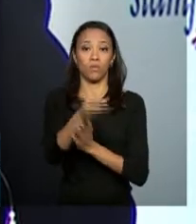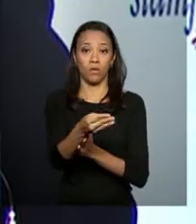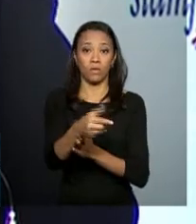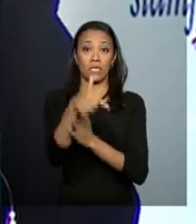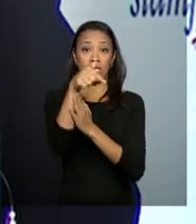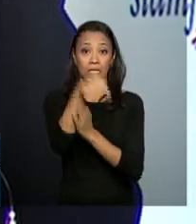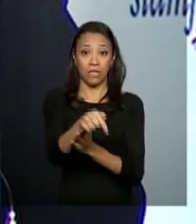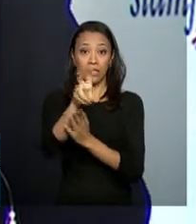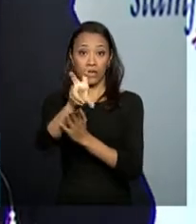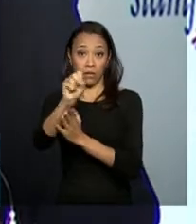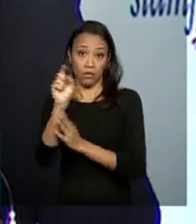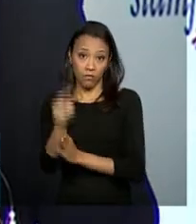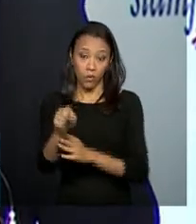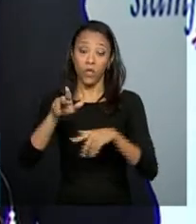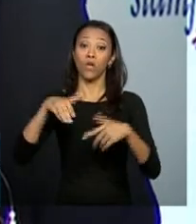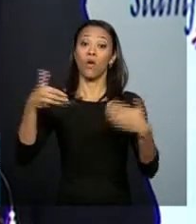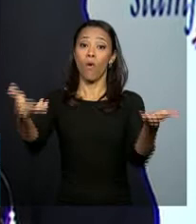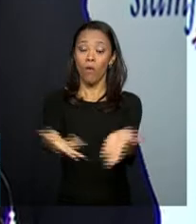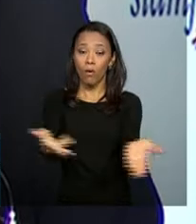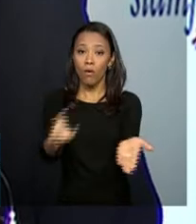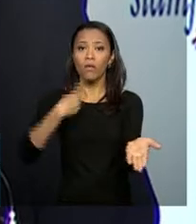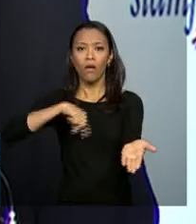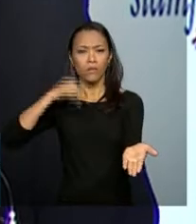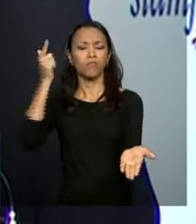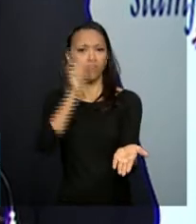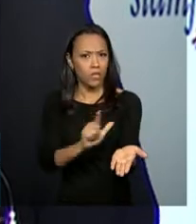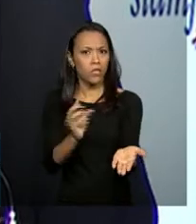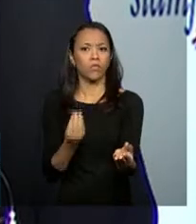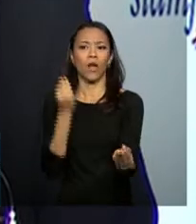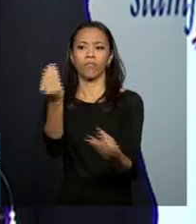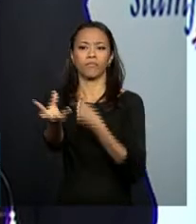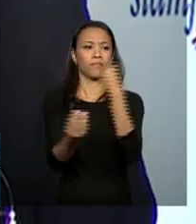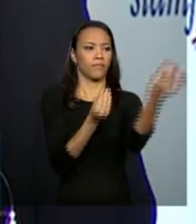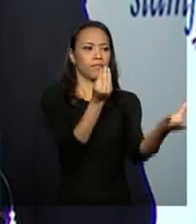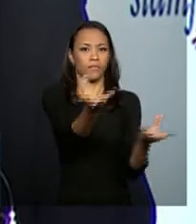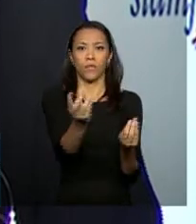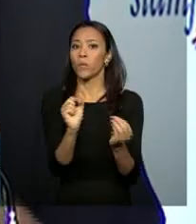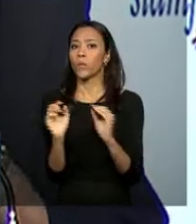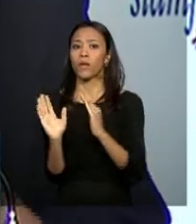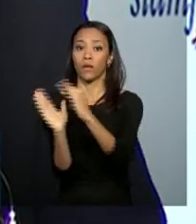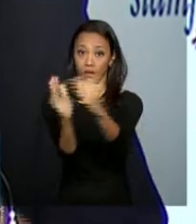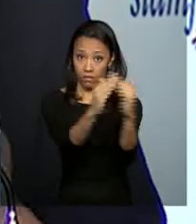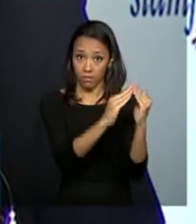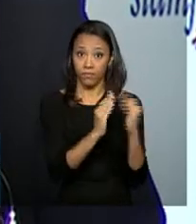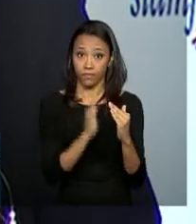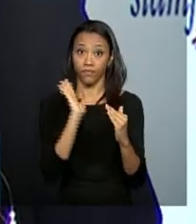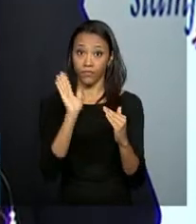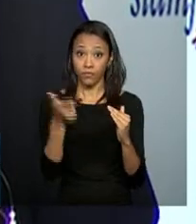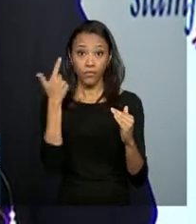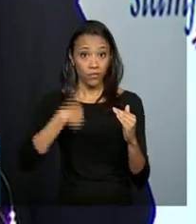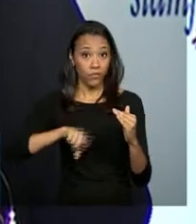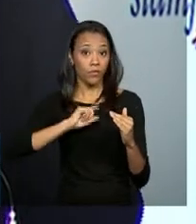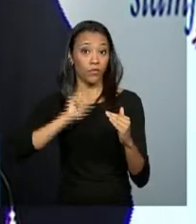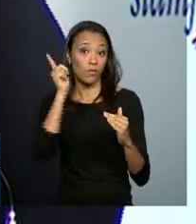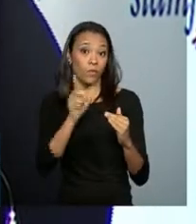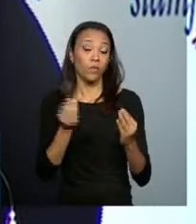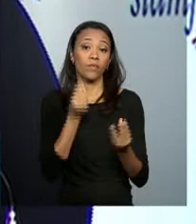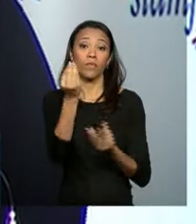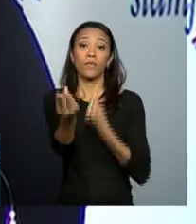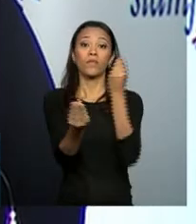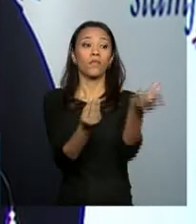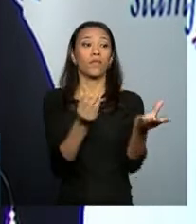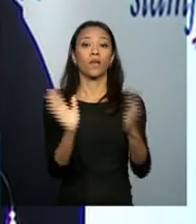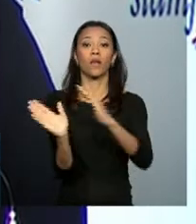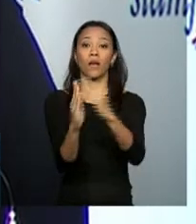2.750.000. E hoje, nós conseguimos entregar. Nós conseguimos entregar a